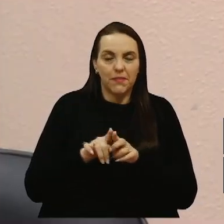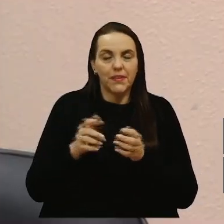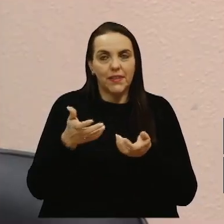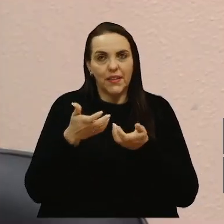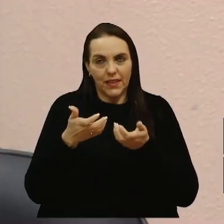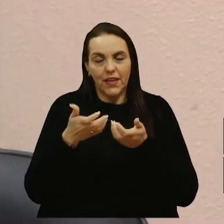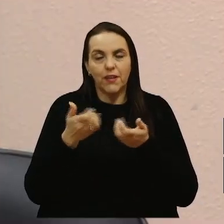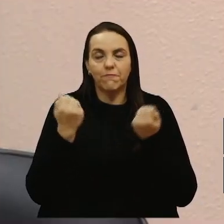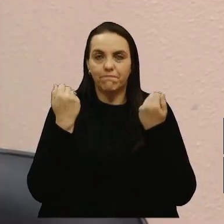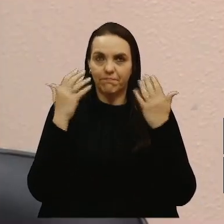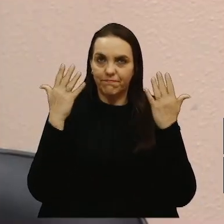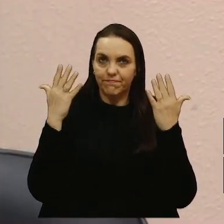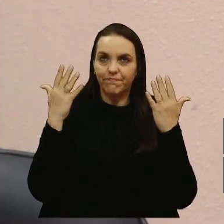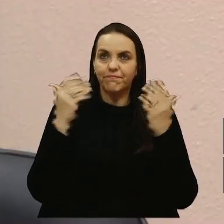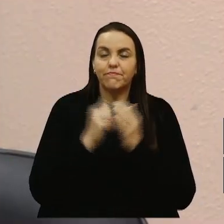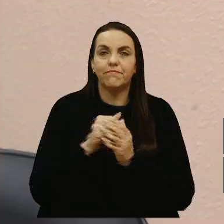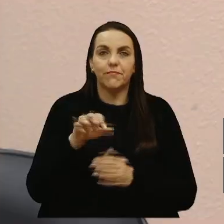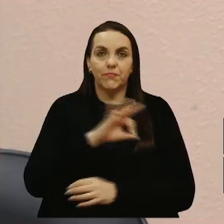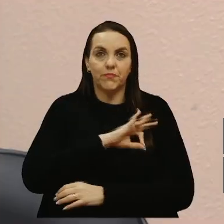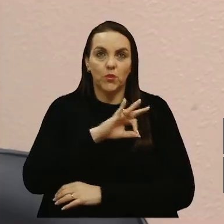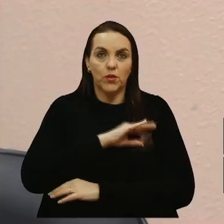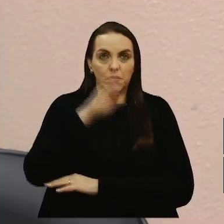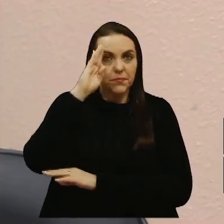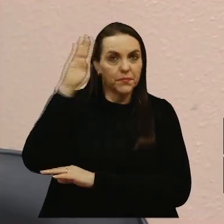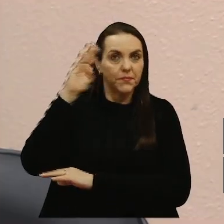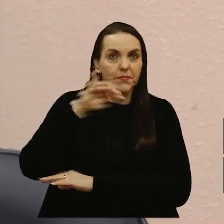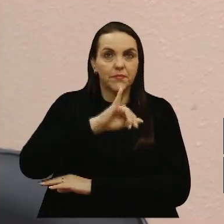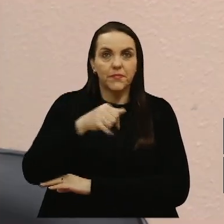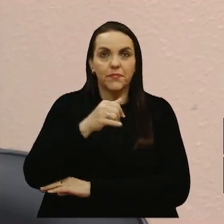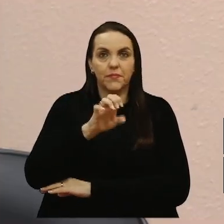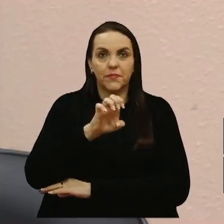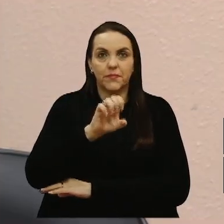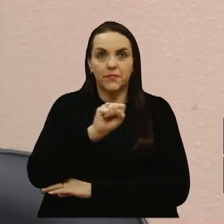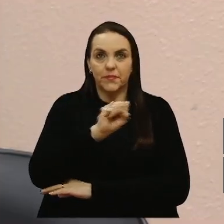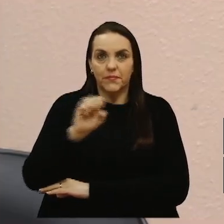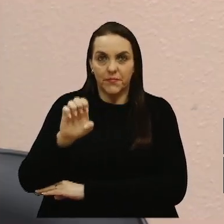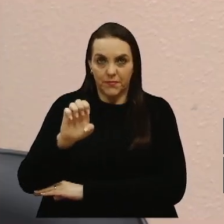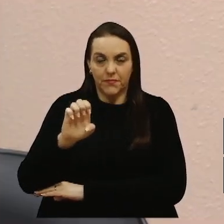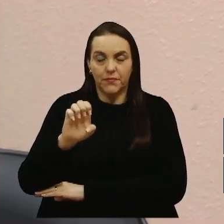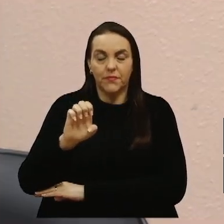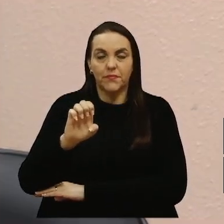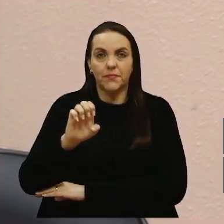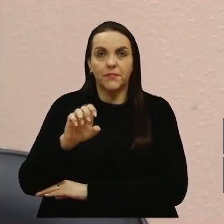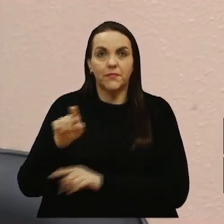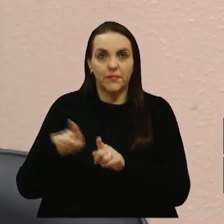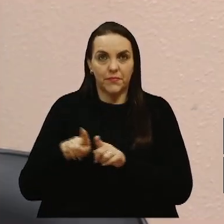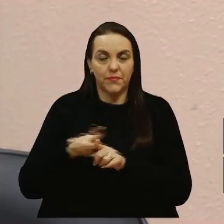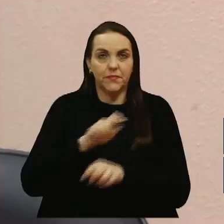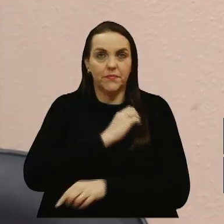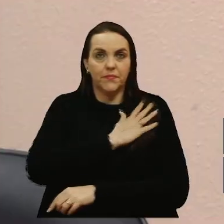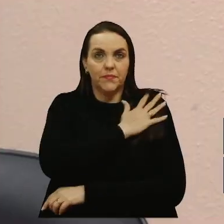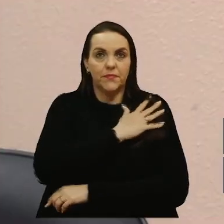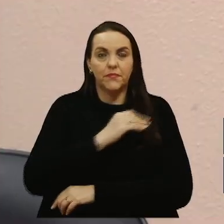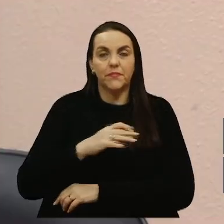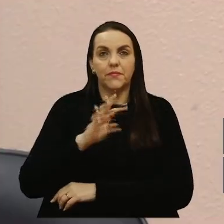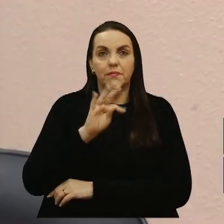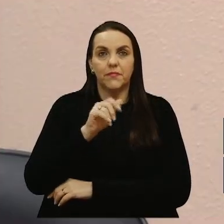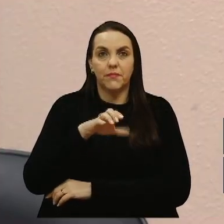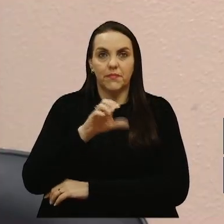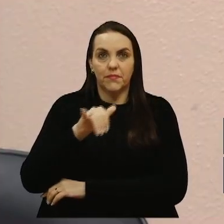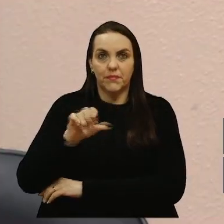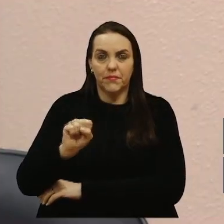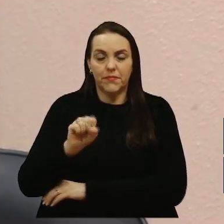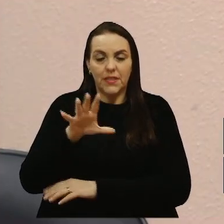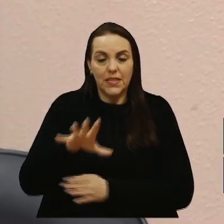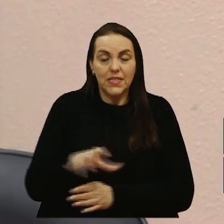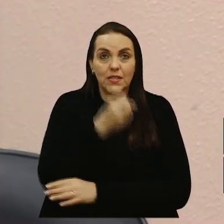de louvor ao policial militar Gessé, ao soldado Gessé, sargento Tarsis, que salvaram a vida de um bebê